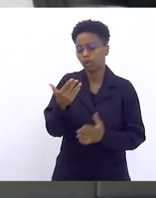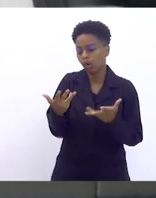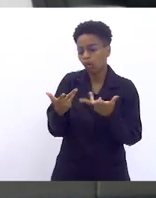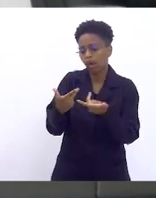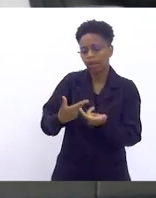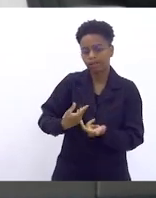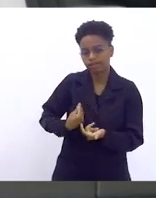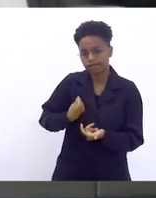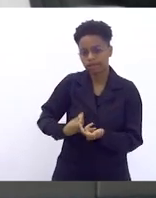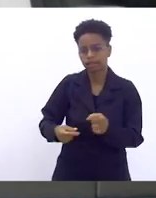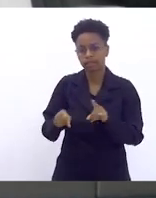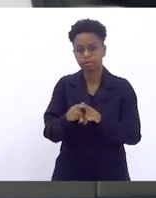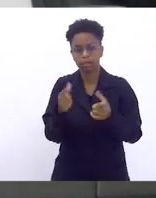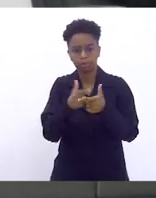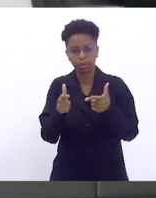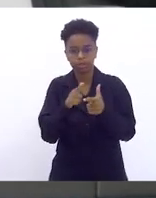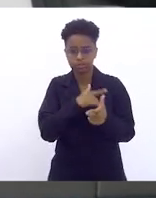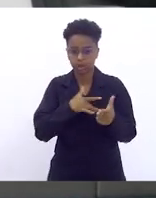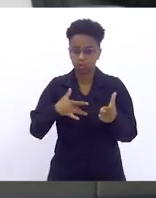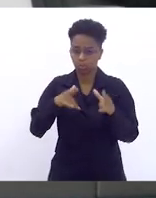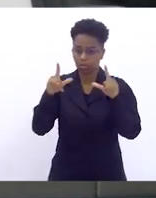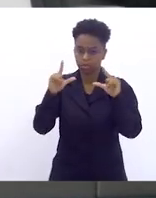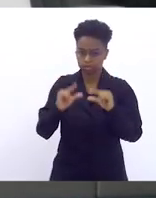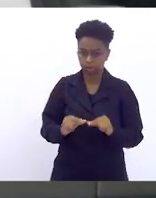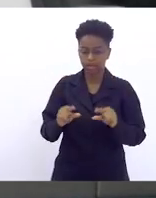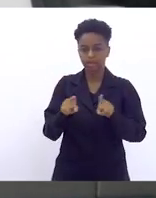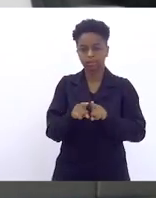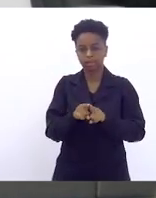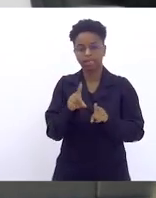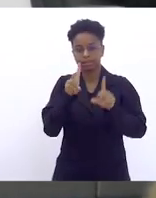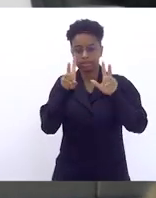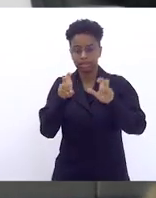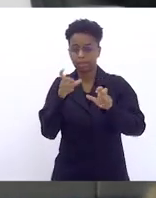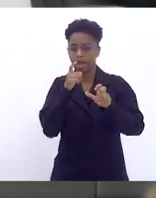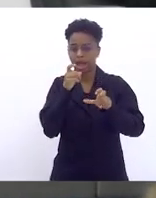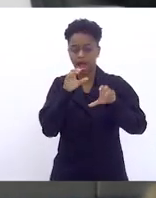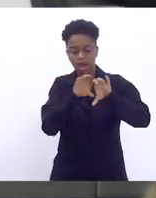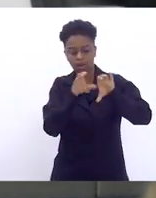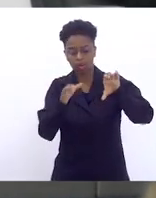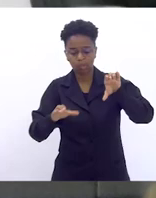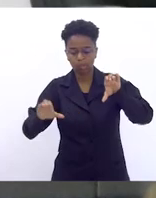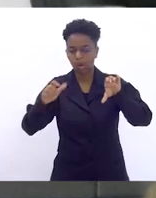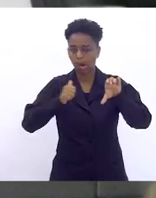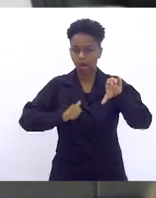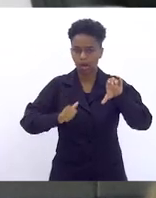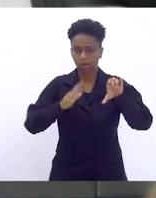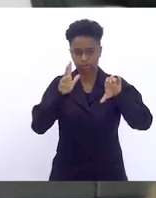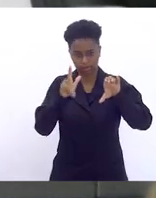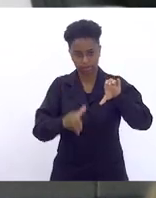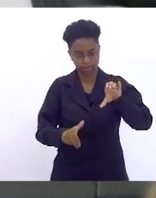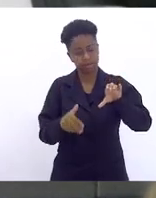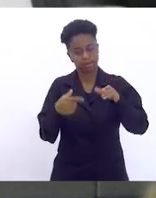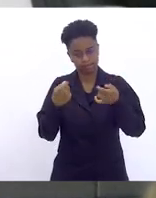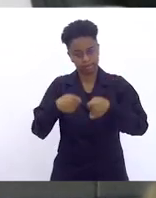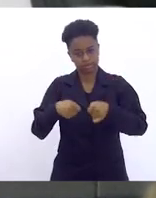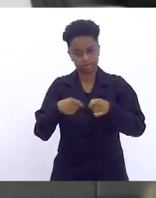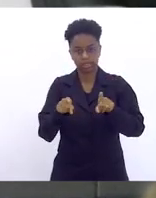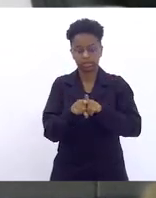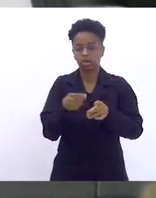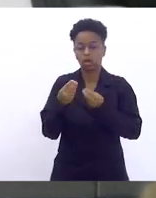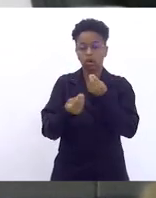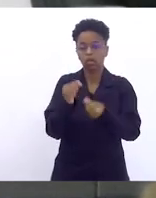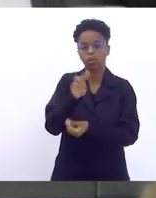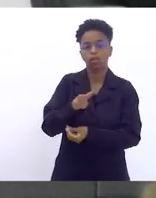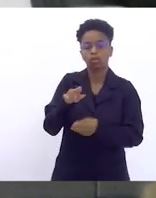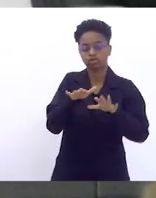menos problemas de saúde a questão do saneamento também o uso do solo como a gente pode usar ou